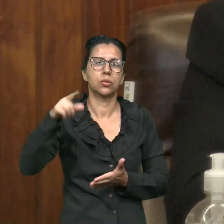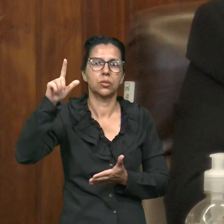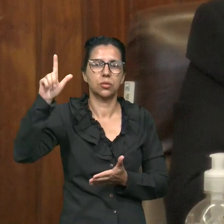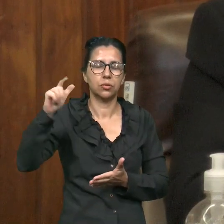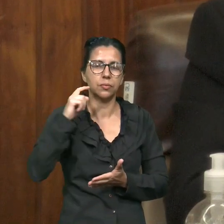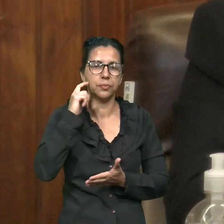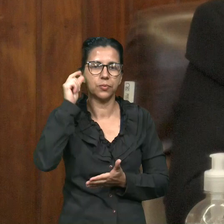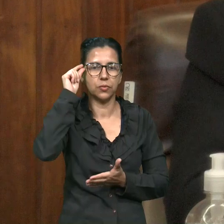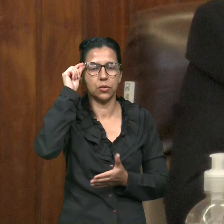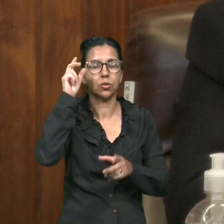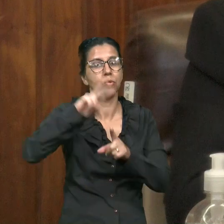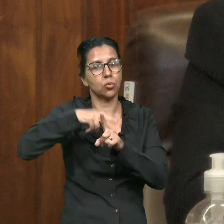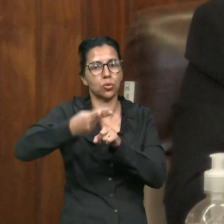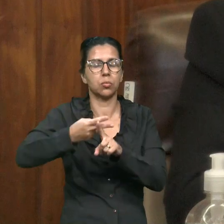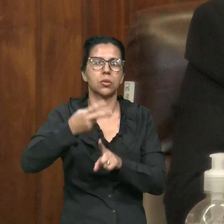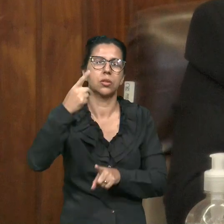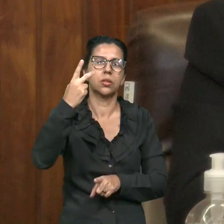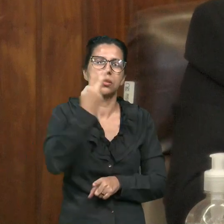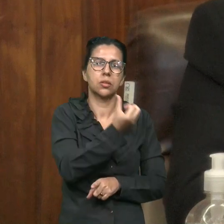R$ 139.901,17. Aditivos,